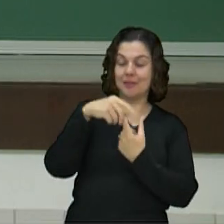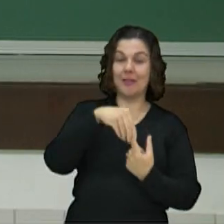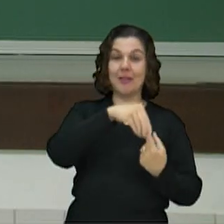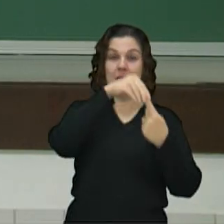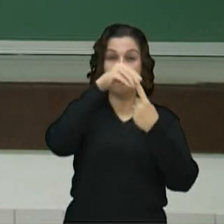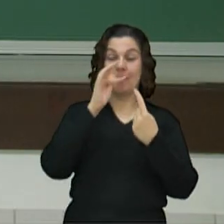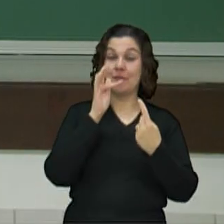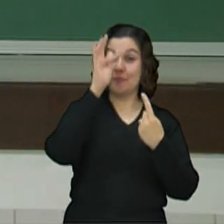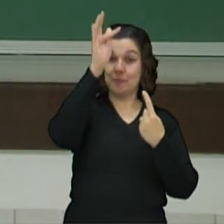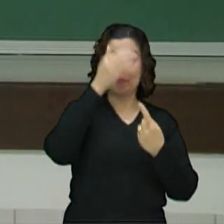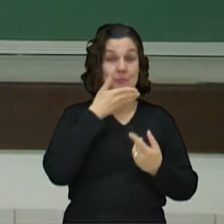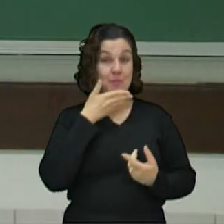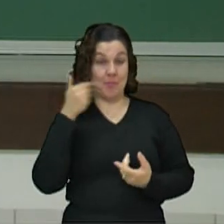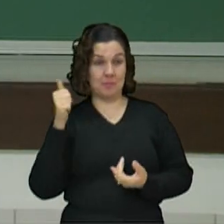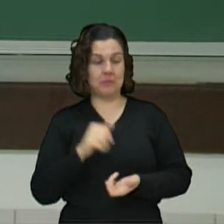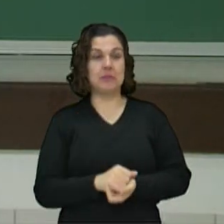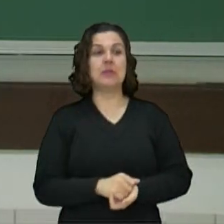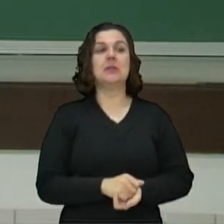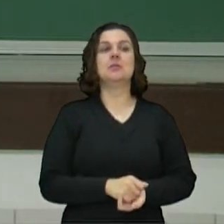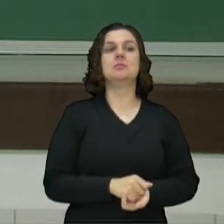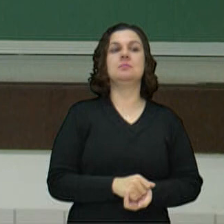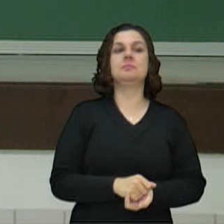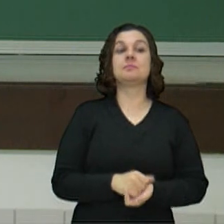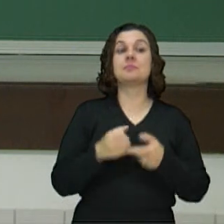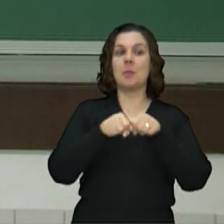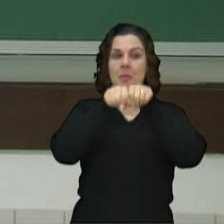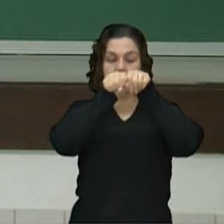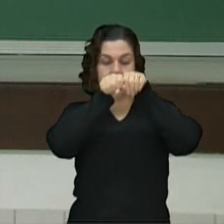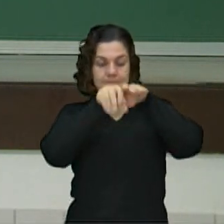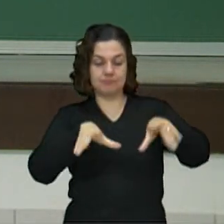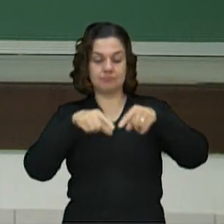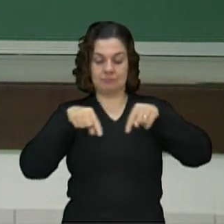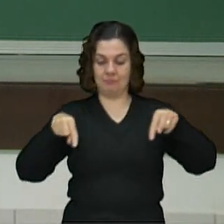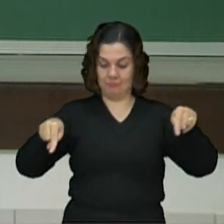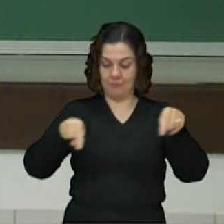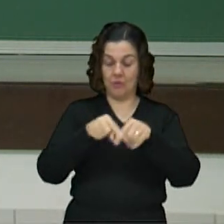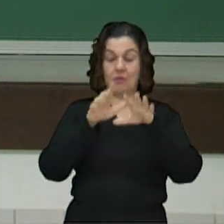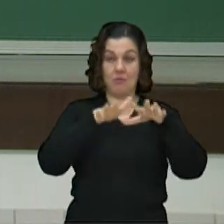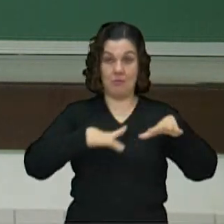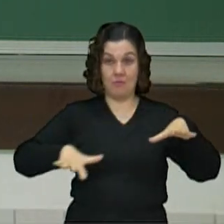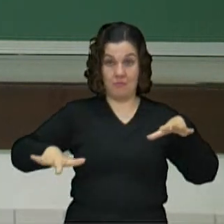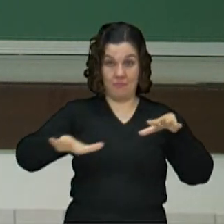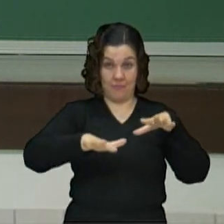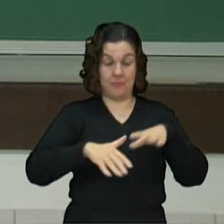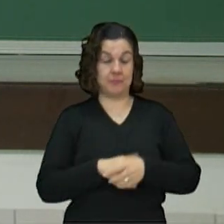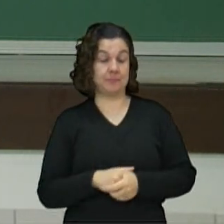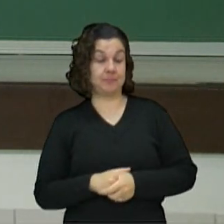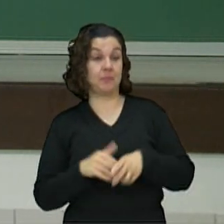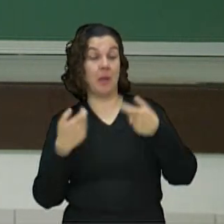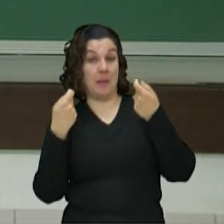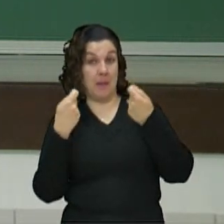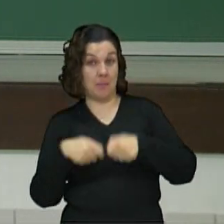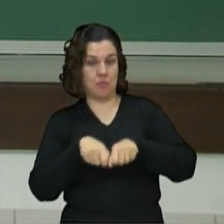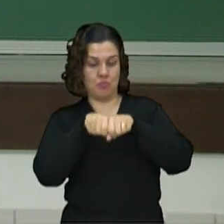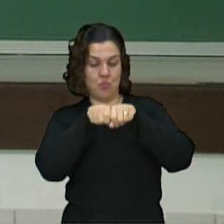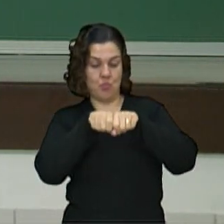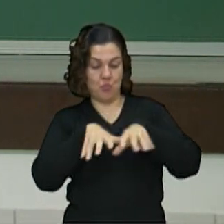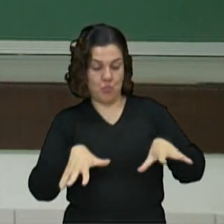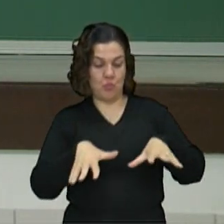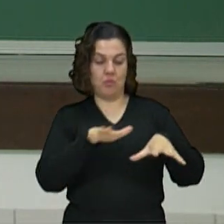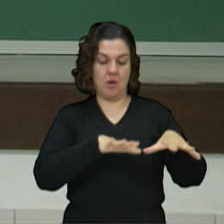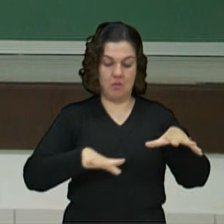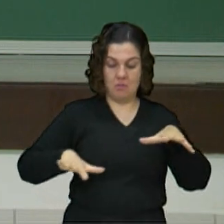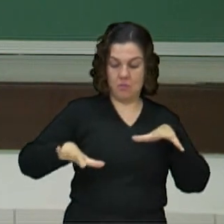levar para um futuro melhor. Mais uma característica, expansionismo territorial. A necessidade de sempre